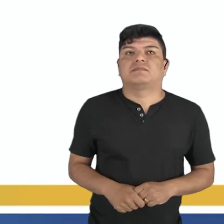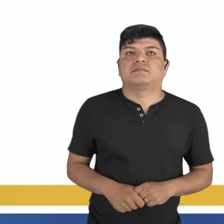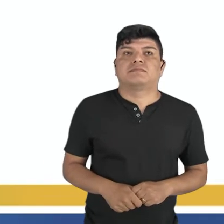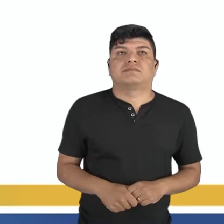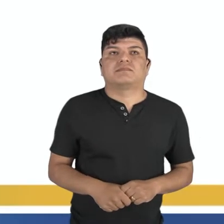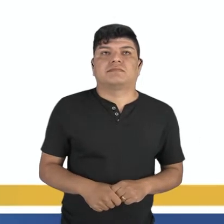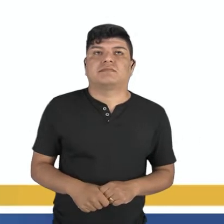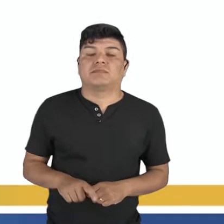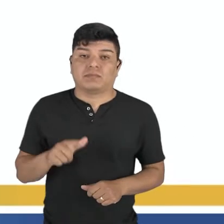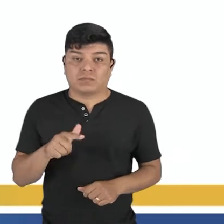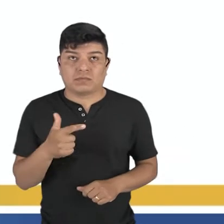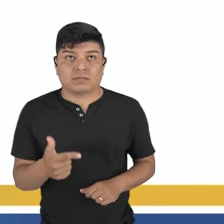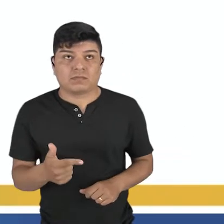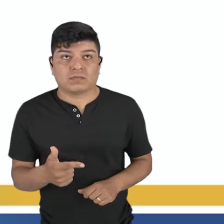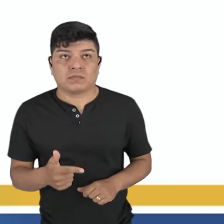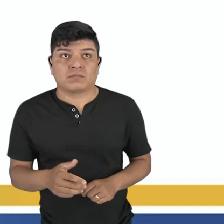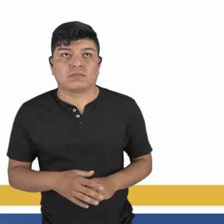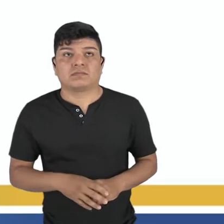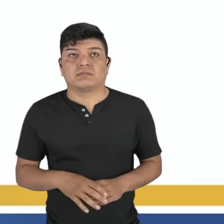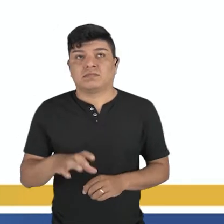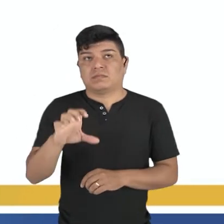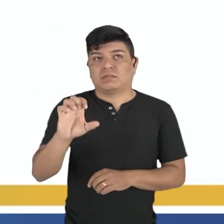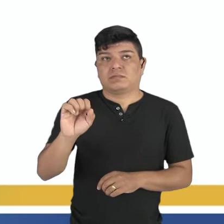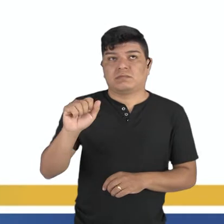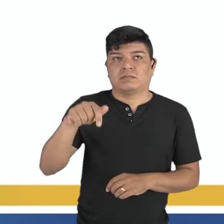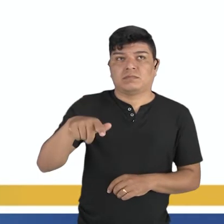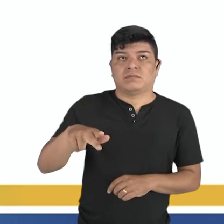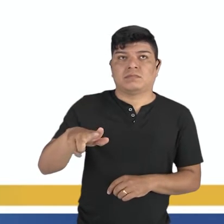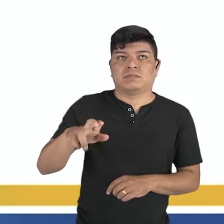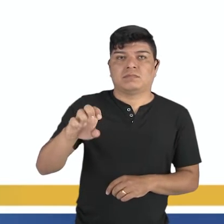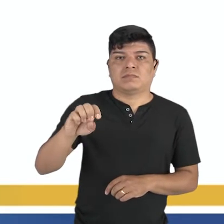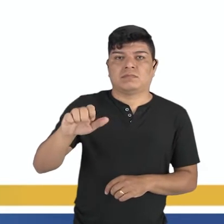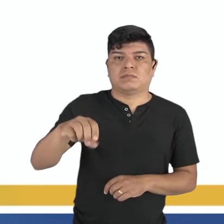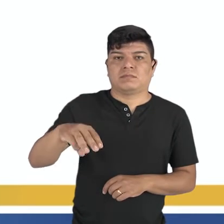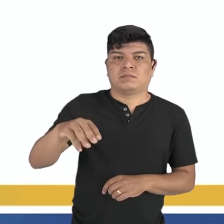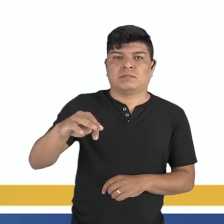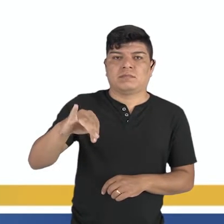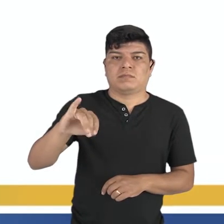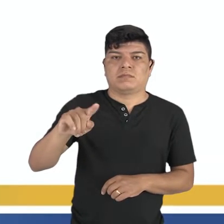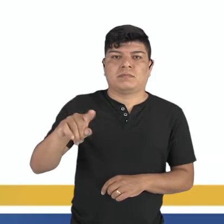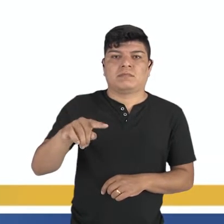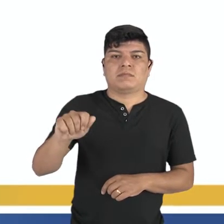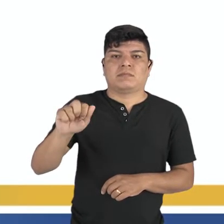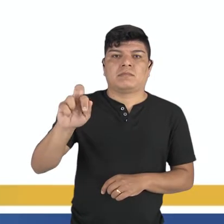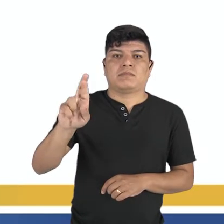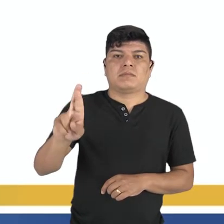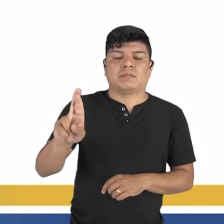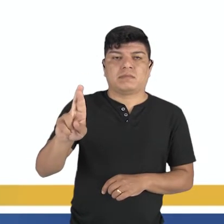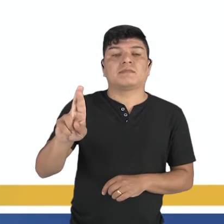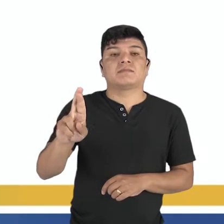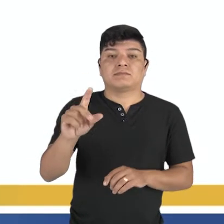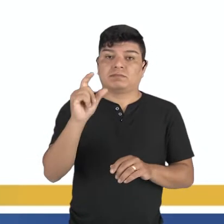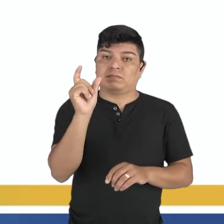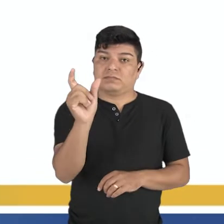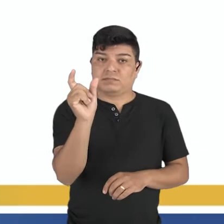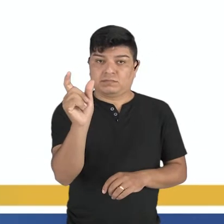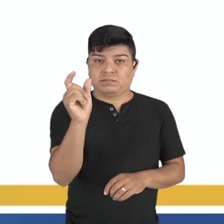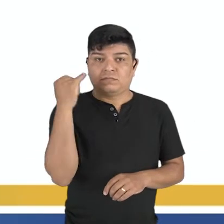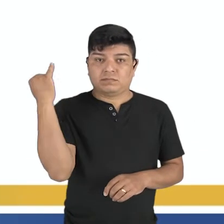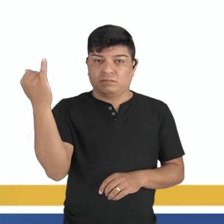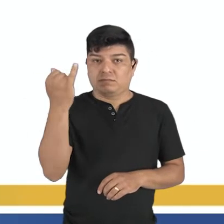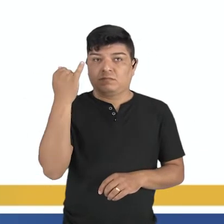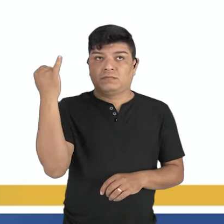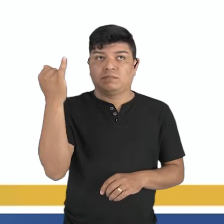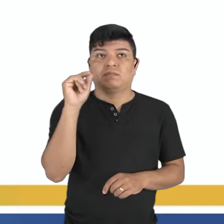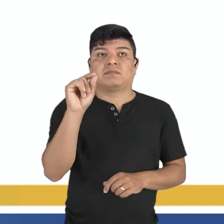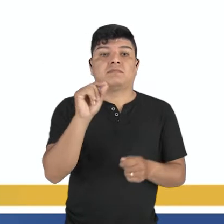Vamos lá. Outro, esquematizar. É quando você pega essas palavras-chave que nós já falamos e aí